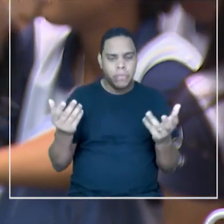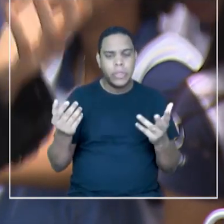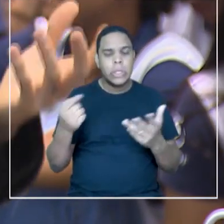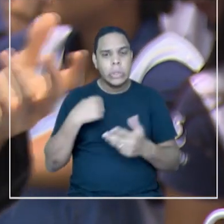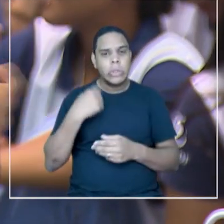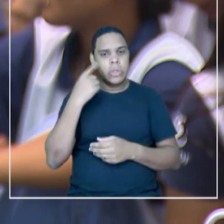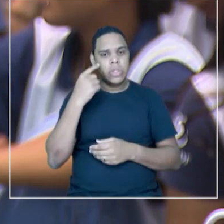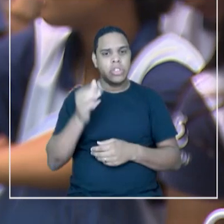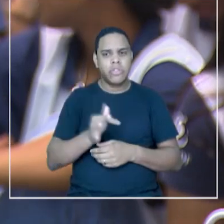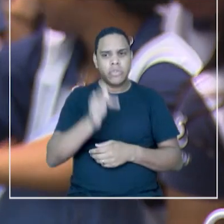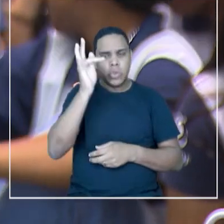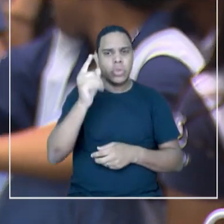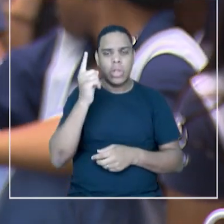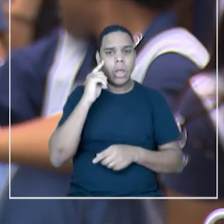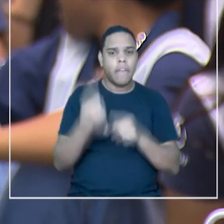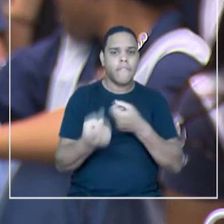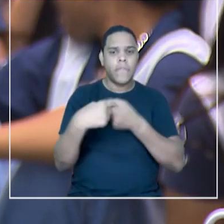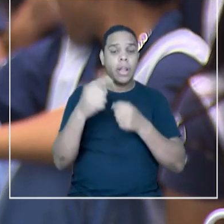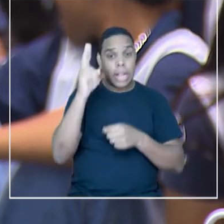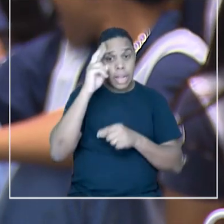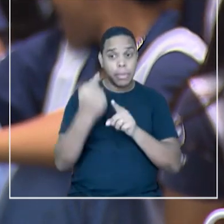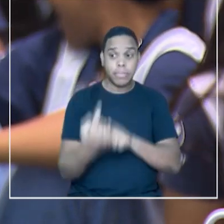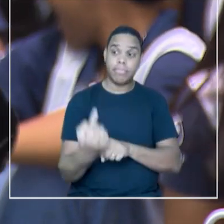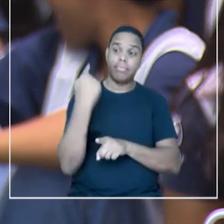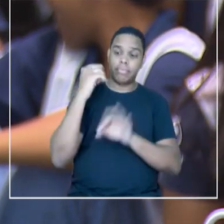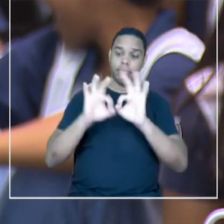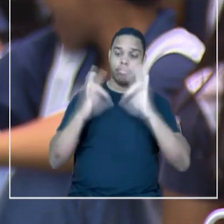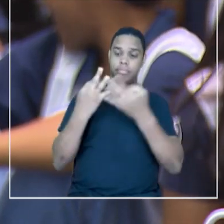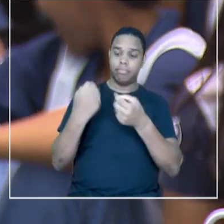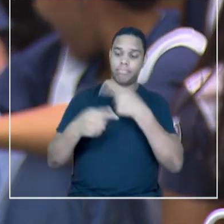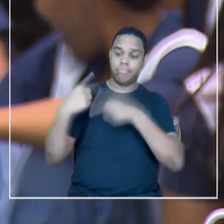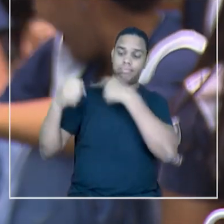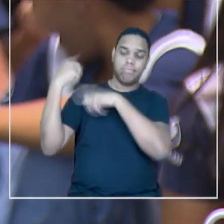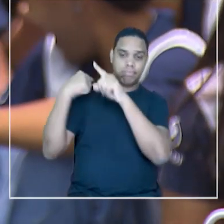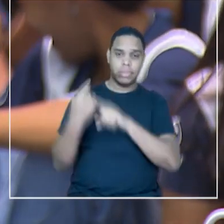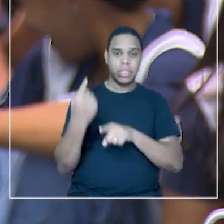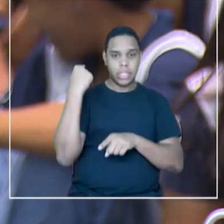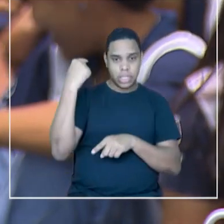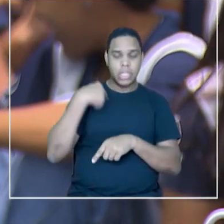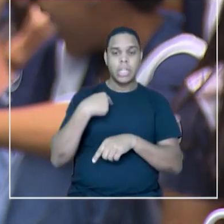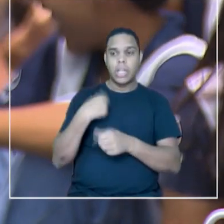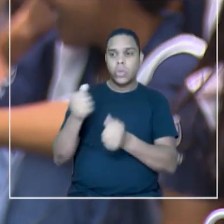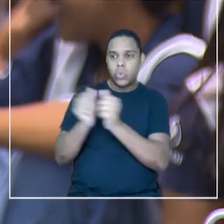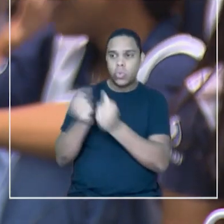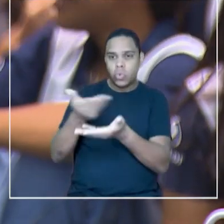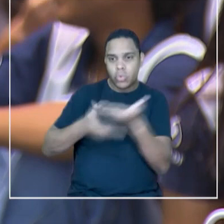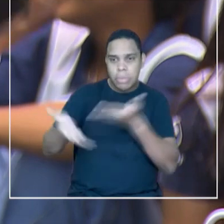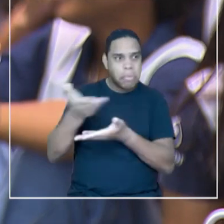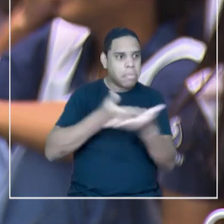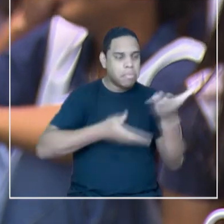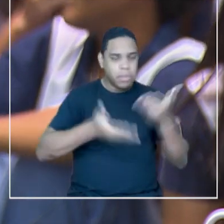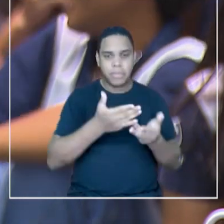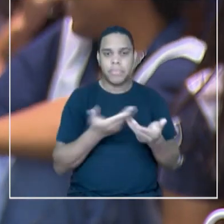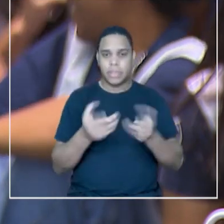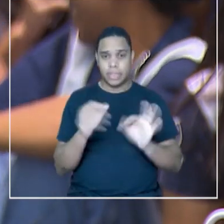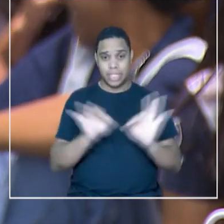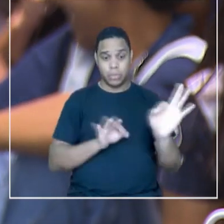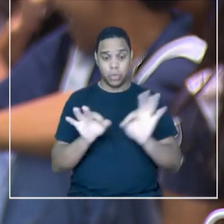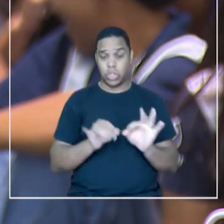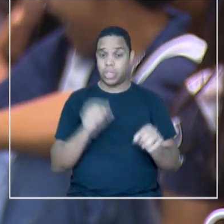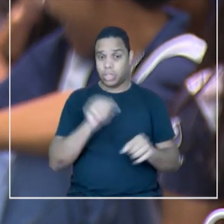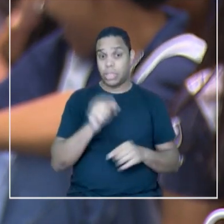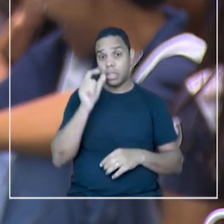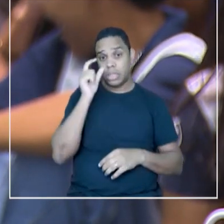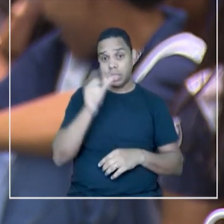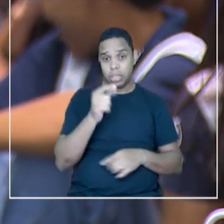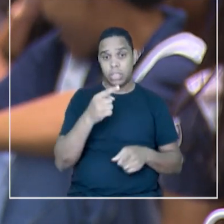futuro é ancestral. E aí eu comecei a produzir esse trabalho com eles, em colaboração com eles. Mas o que eu acho muito interessante desse projeto em específico é a